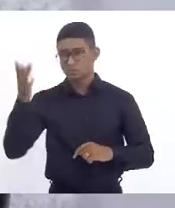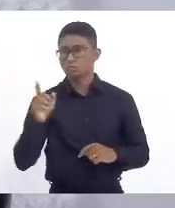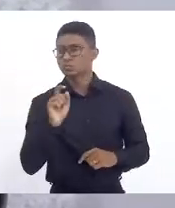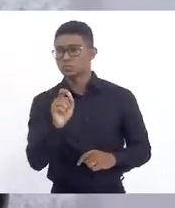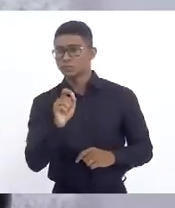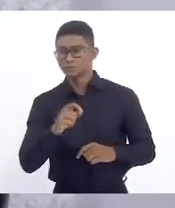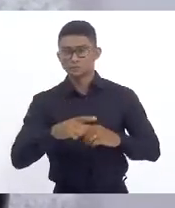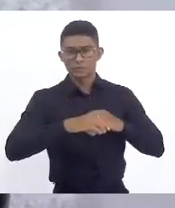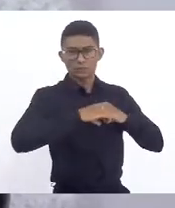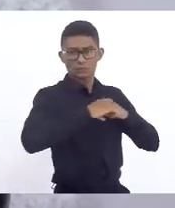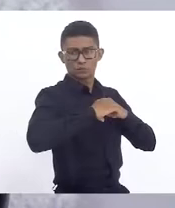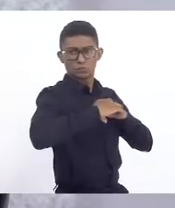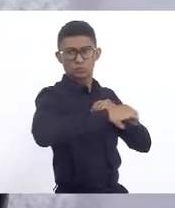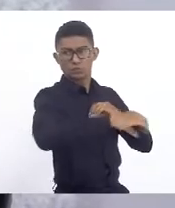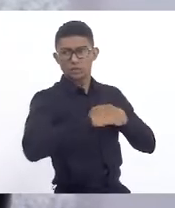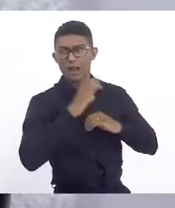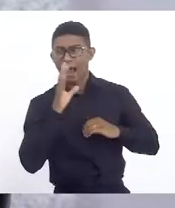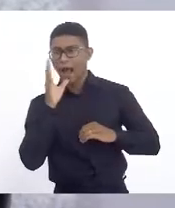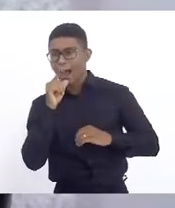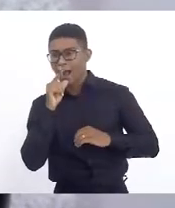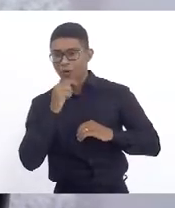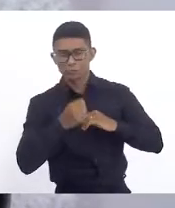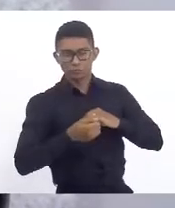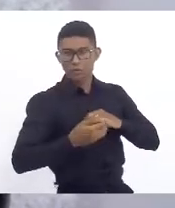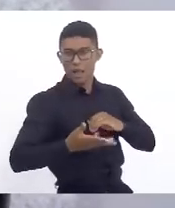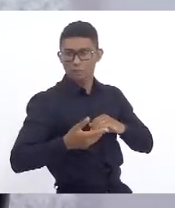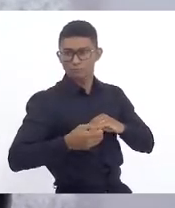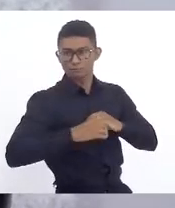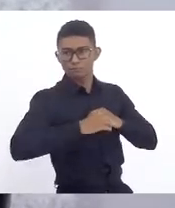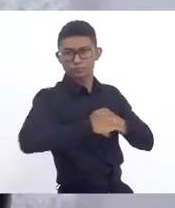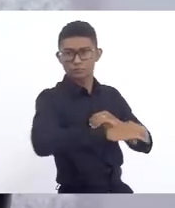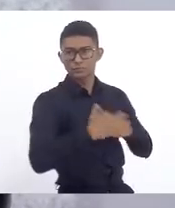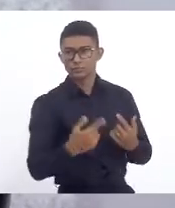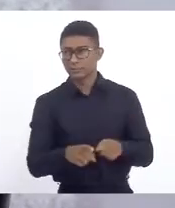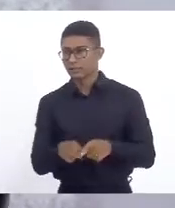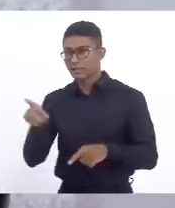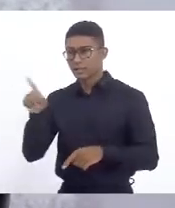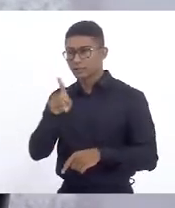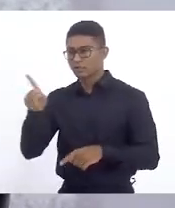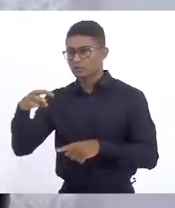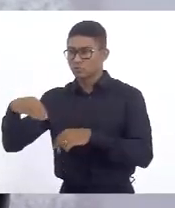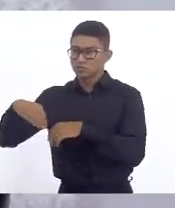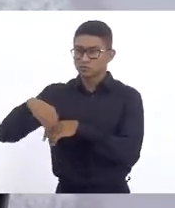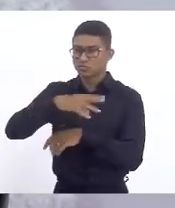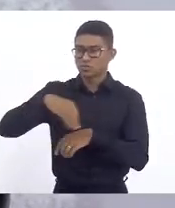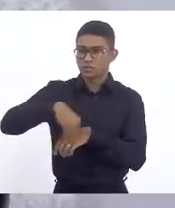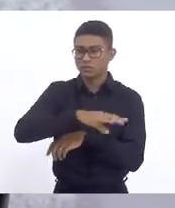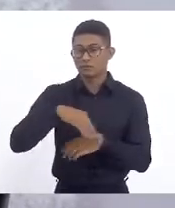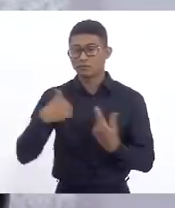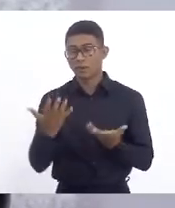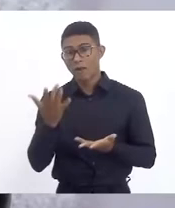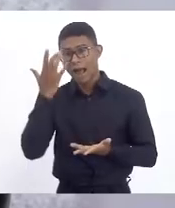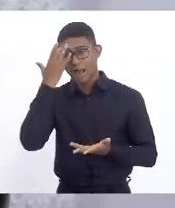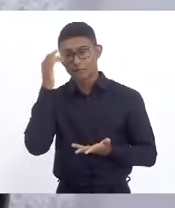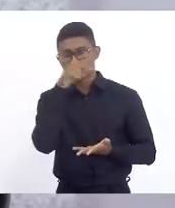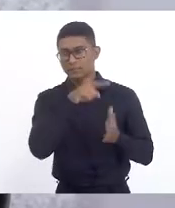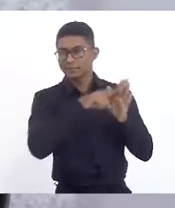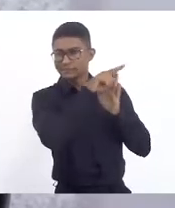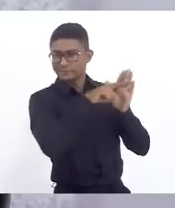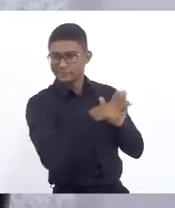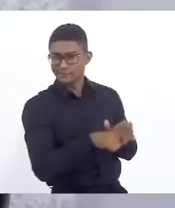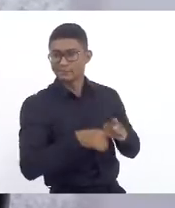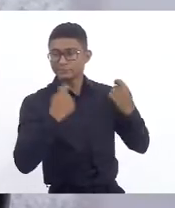3 metros cúbicos por segundo. Tem essa sugestão do professor Adacto. Eu acho que, assim, é um diagnóstico sério do que